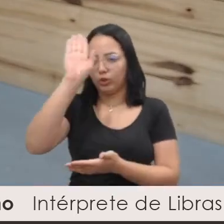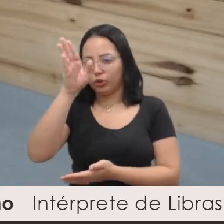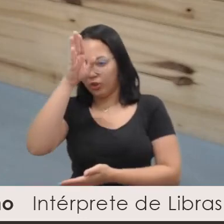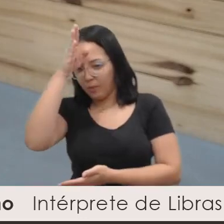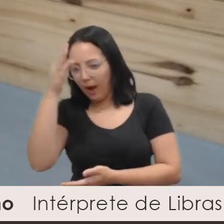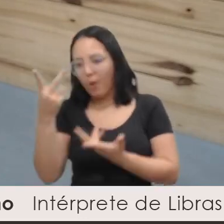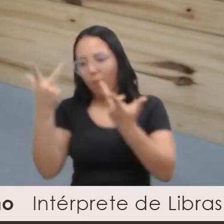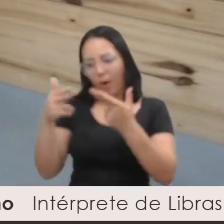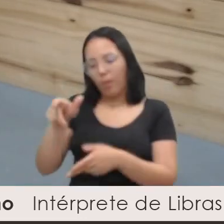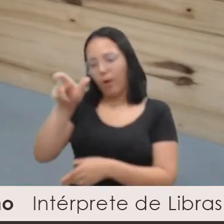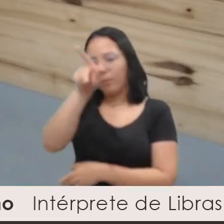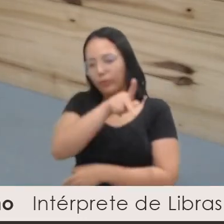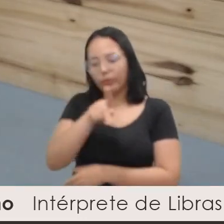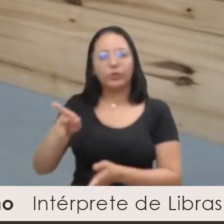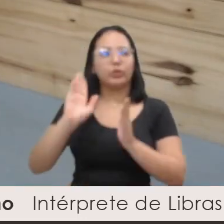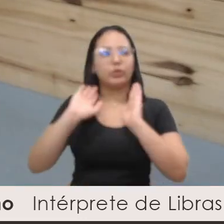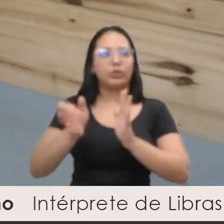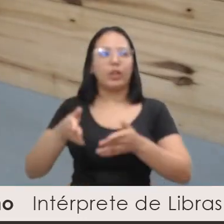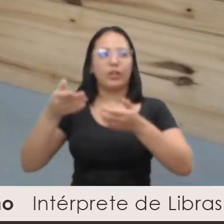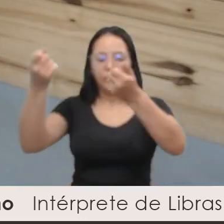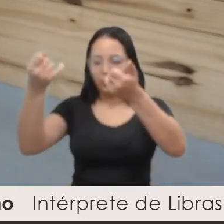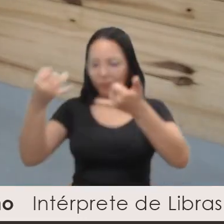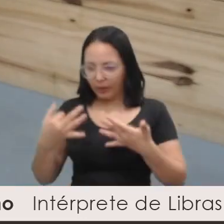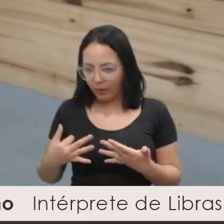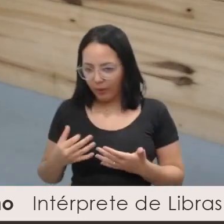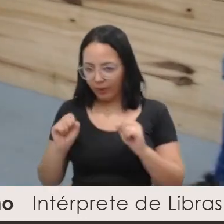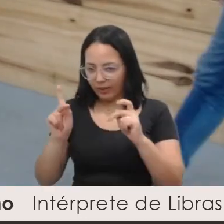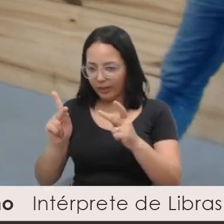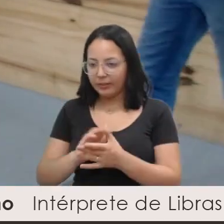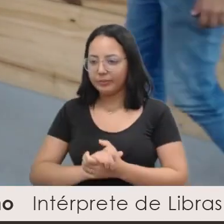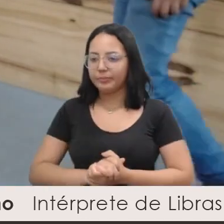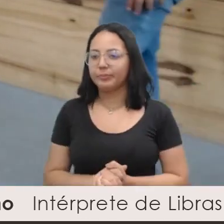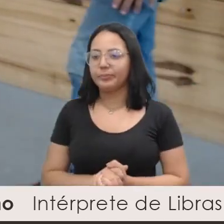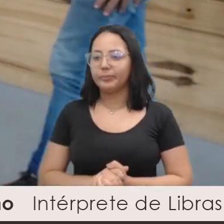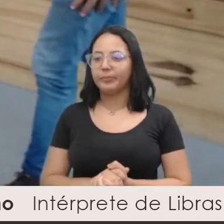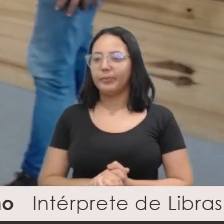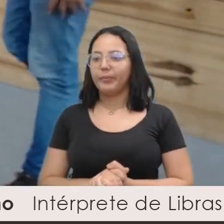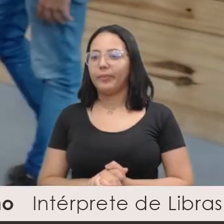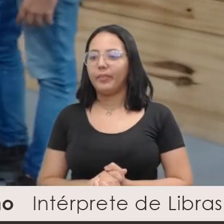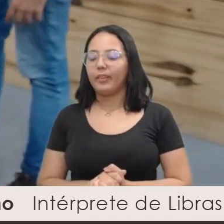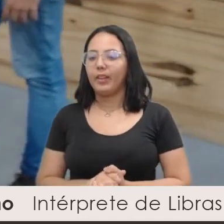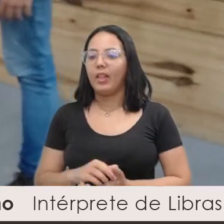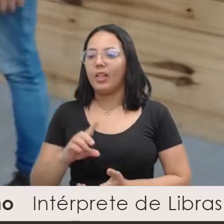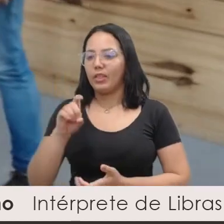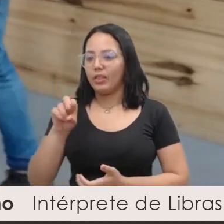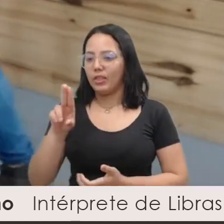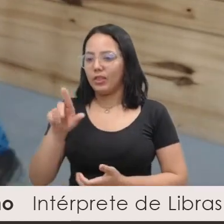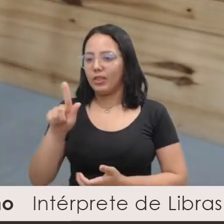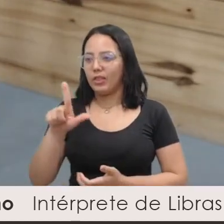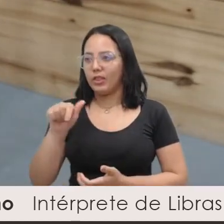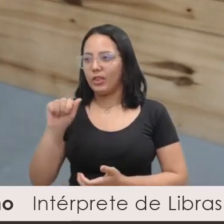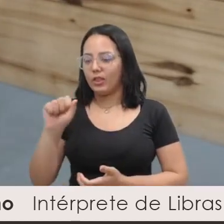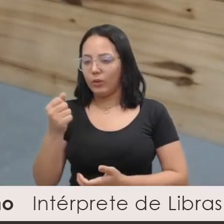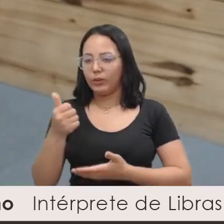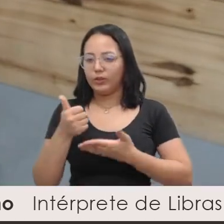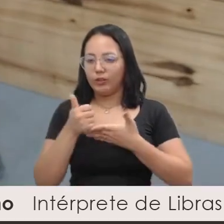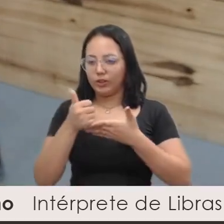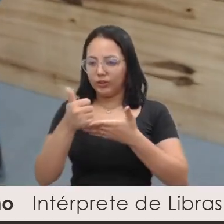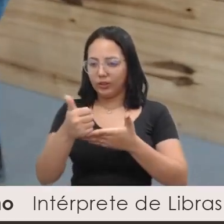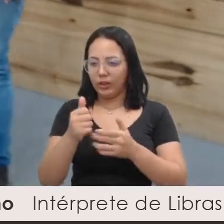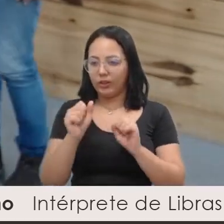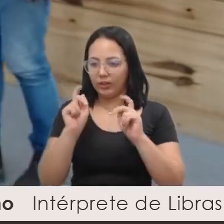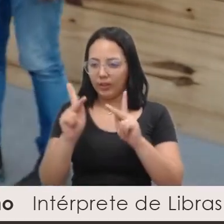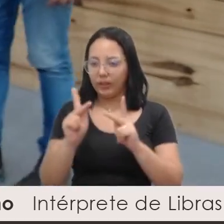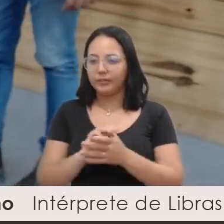a professora já havia falado. Por favor, o Douglas vai nos auxiliar aqui. Tá? Acontece